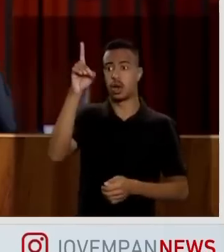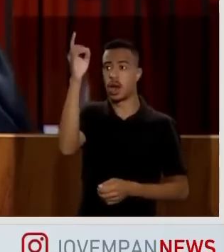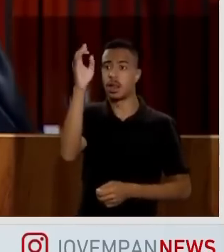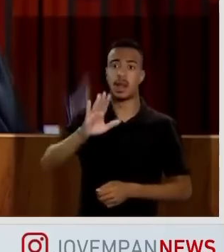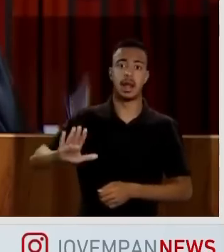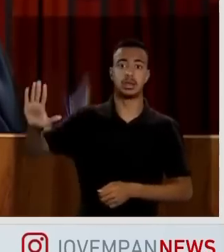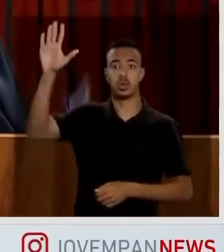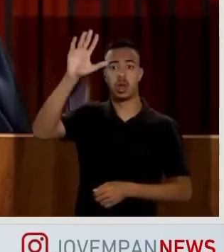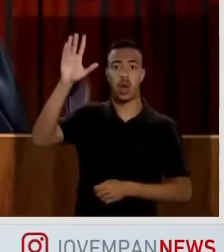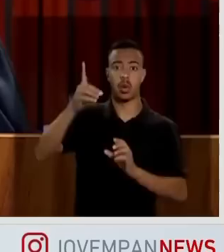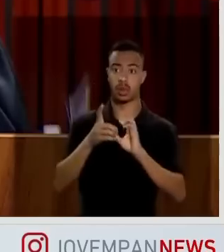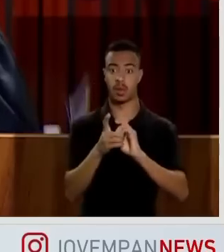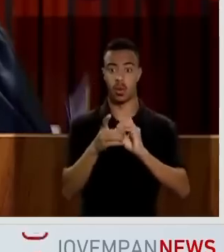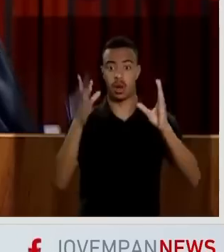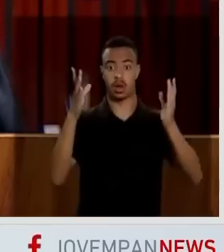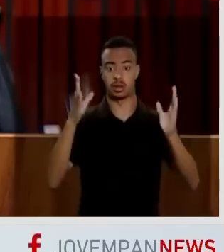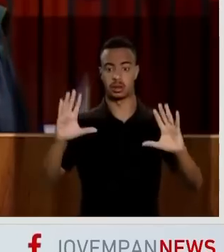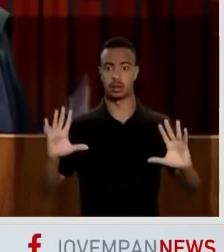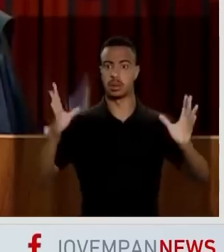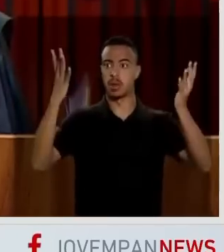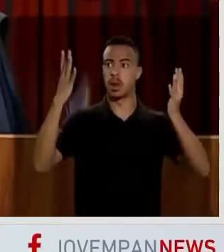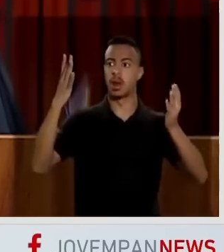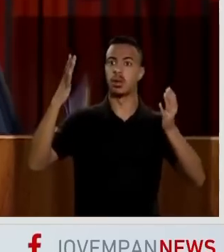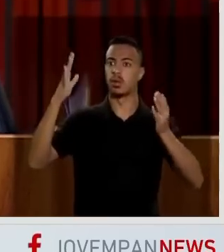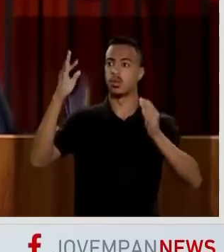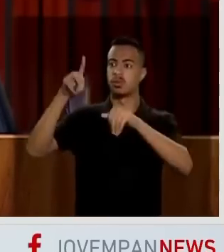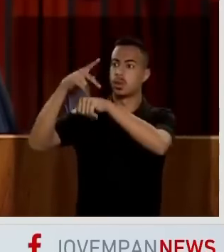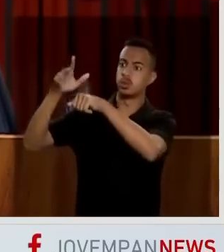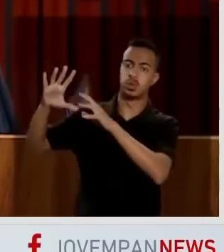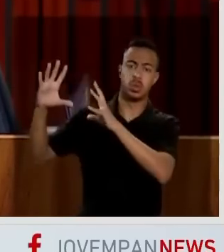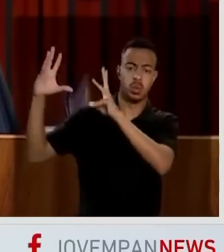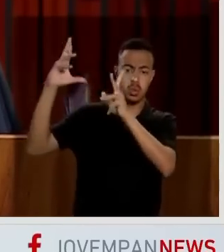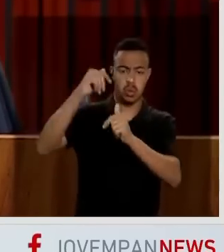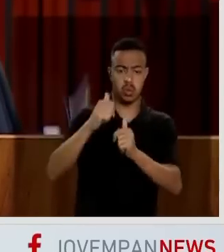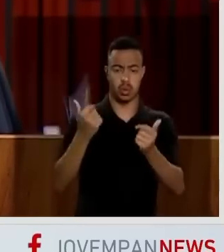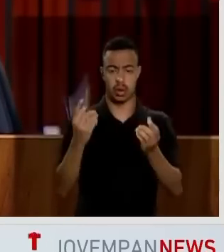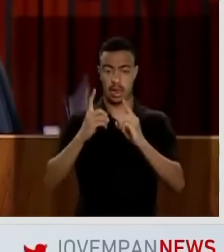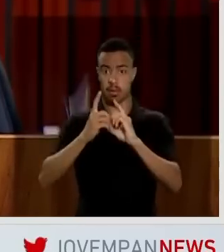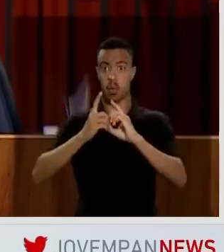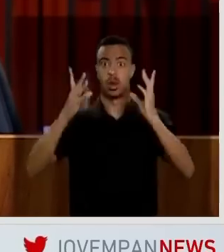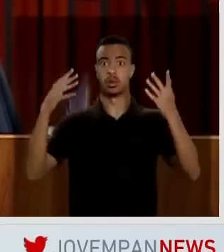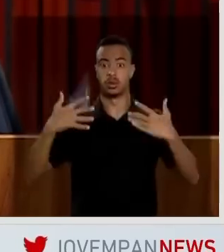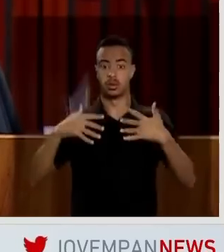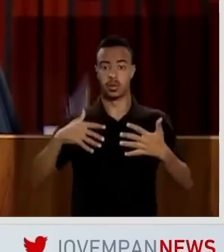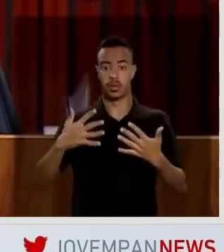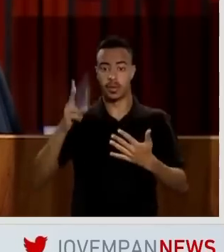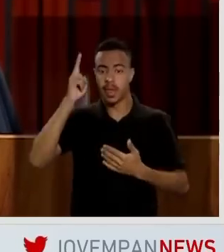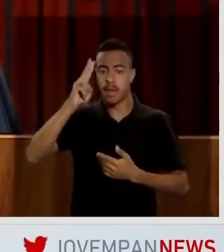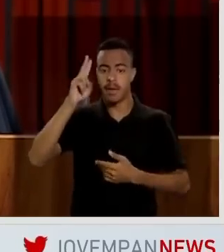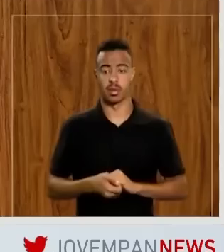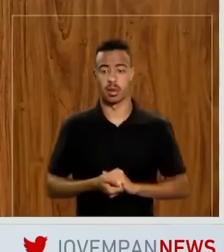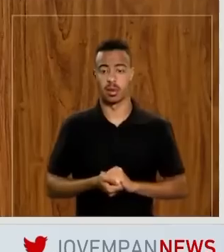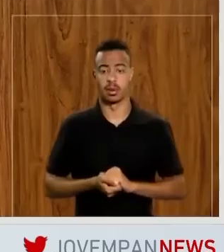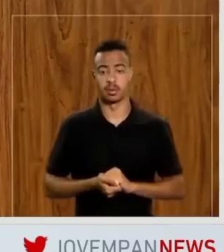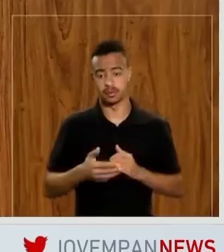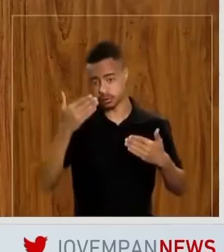prisão pela própria vítima, que não tem competência constitucional para dar início ao processo. Tendo acabado de inocentar, vamos usar o